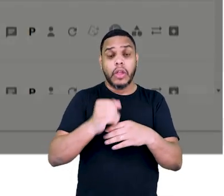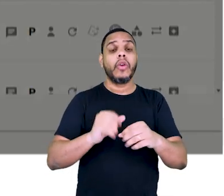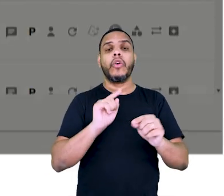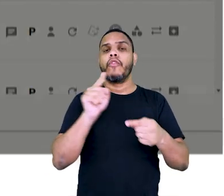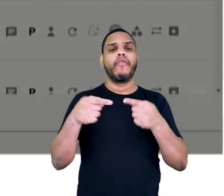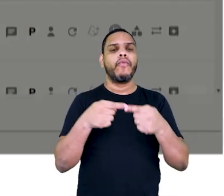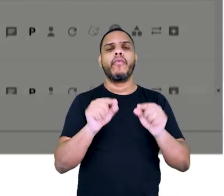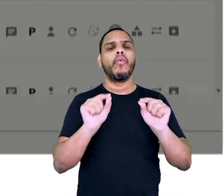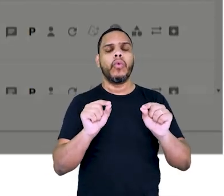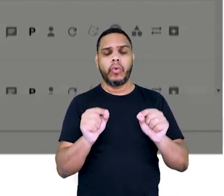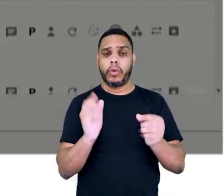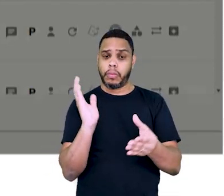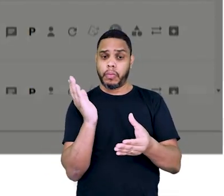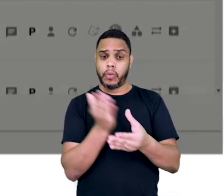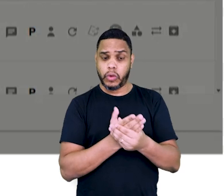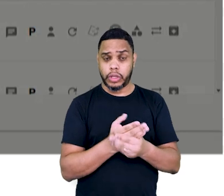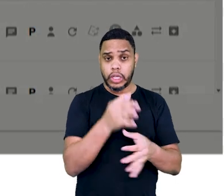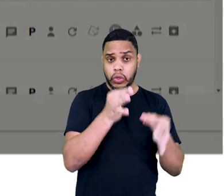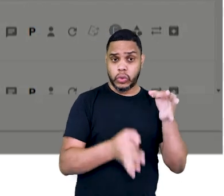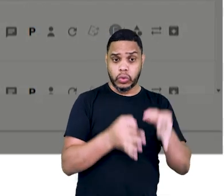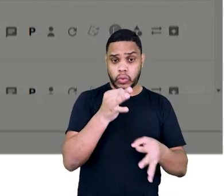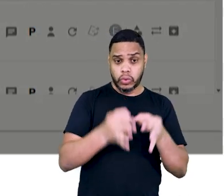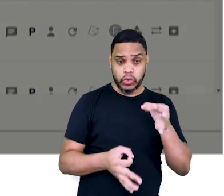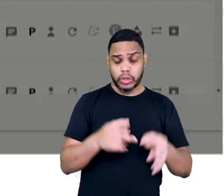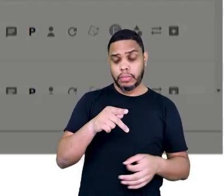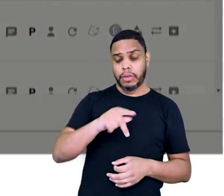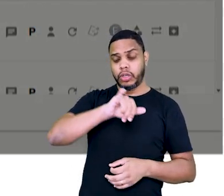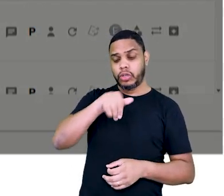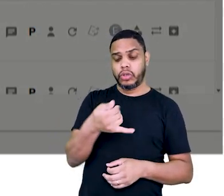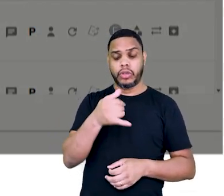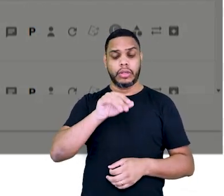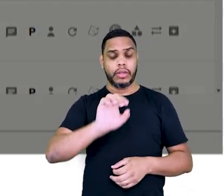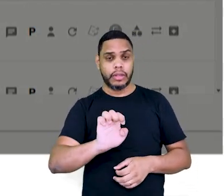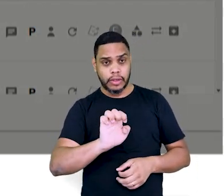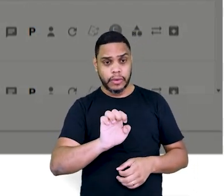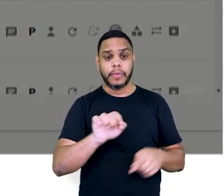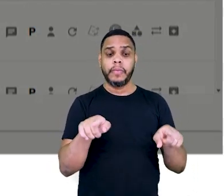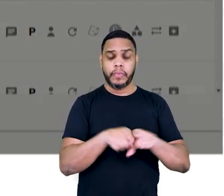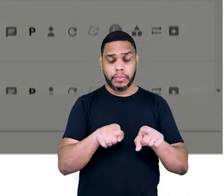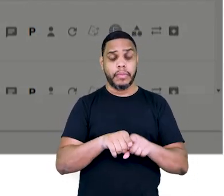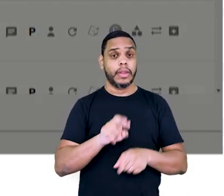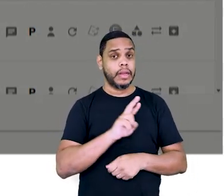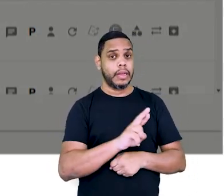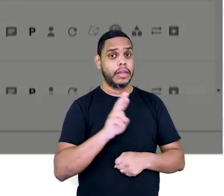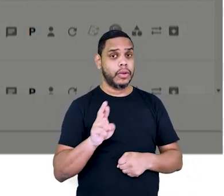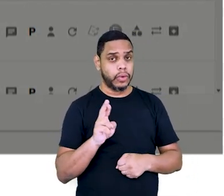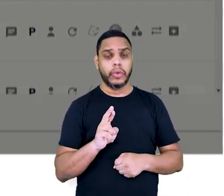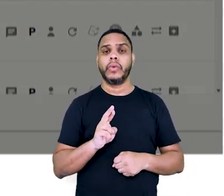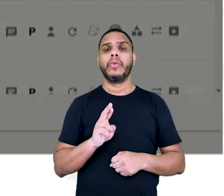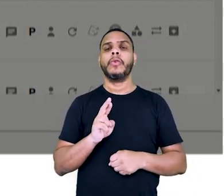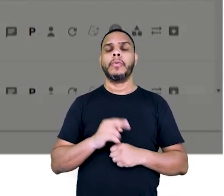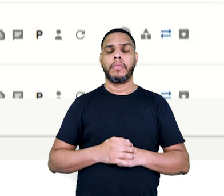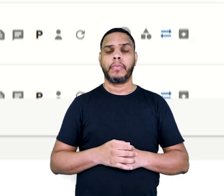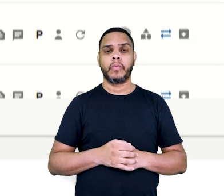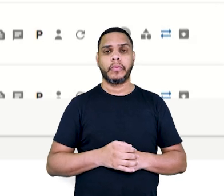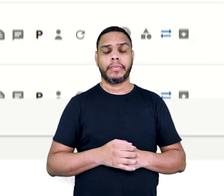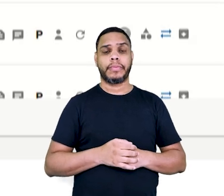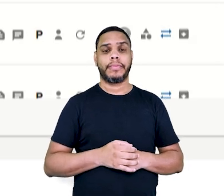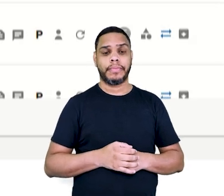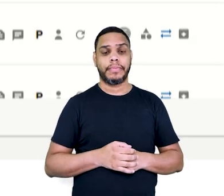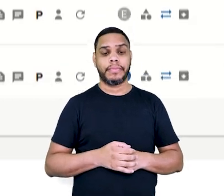processos do processo judicial eletrônico, PJE, da classe recurso e revista com um recorrente.